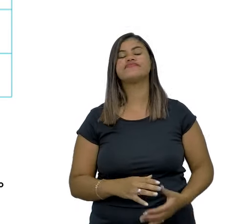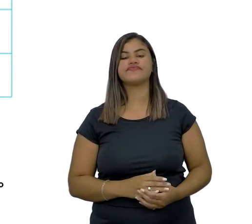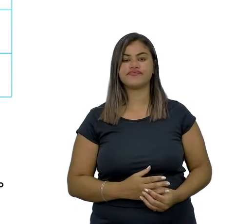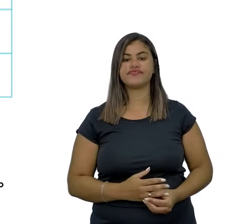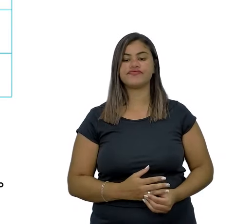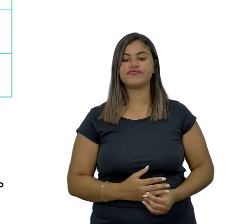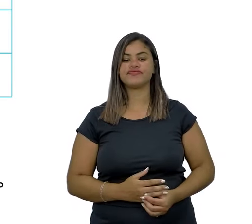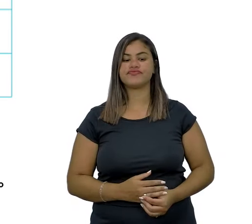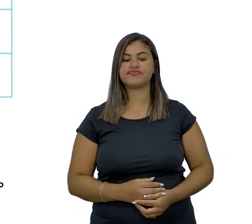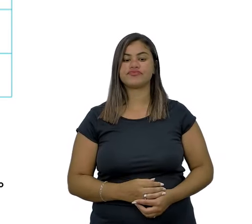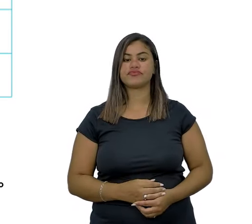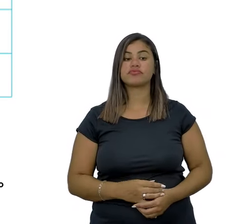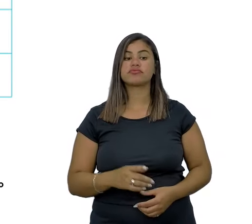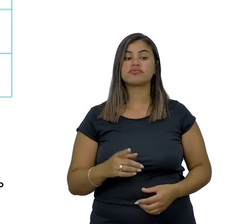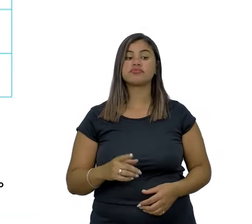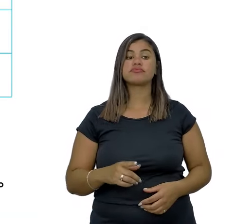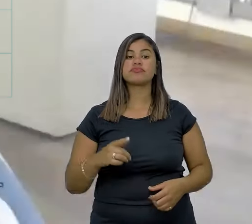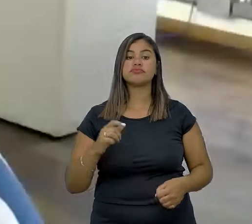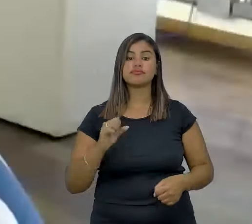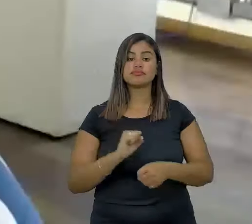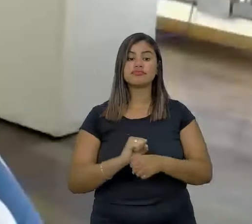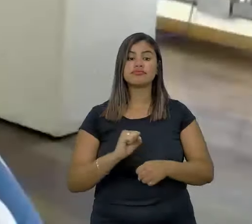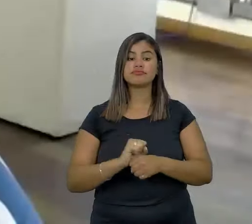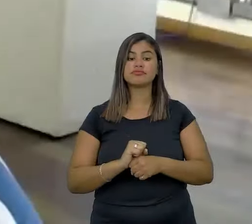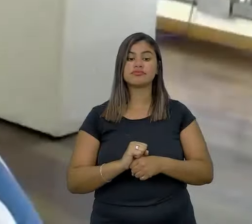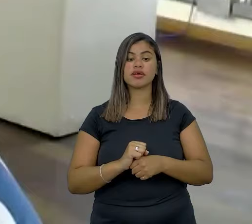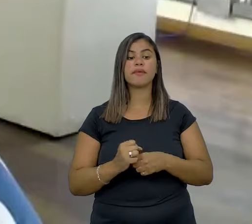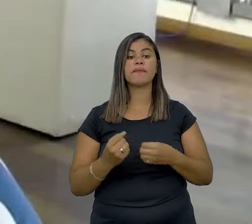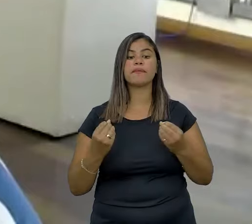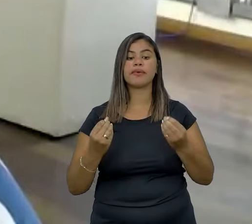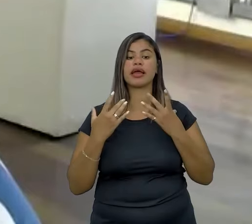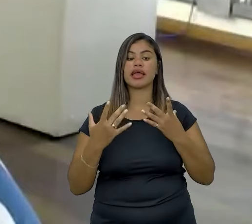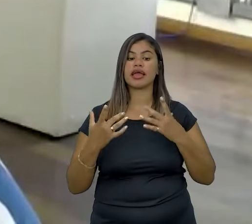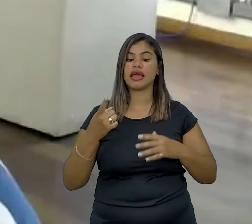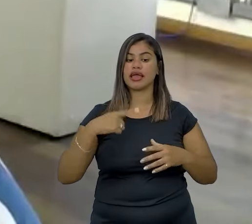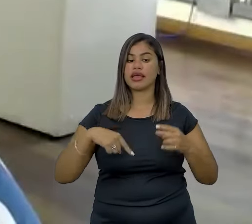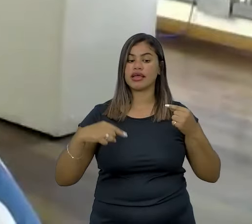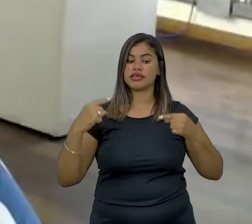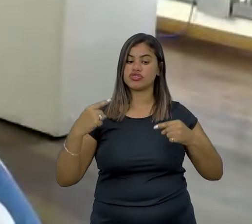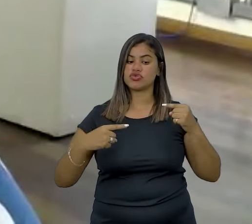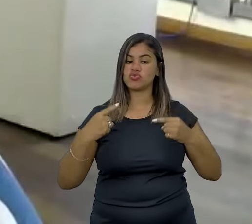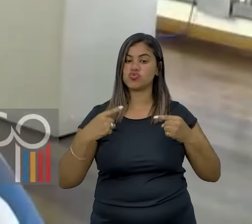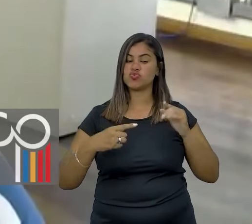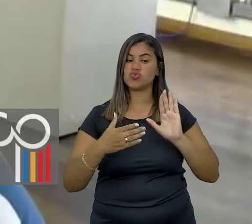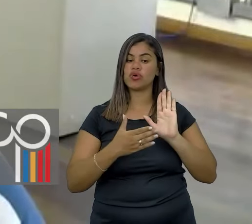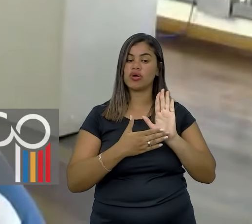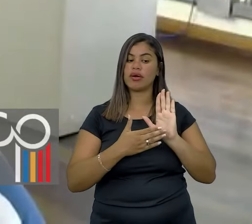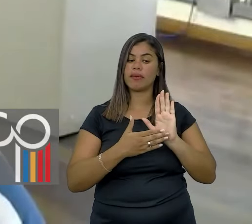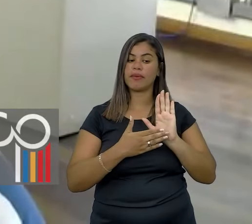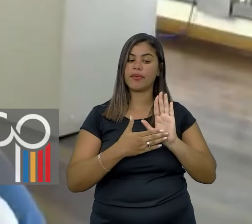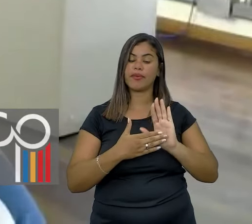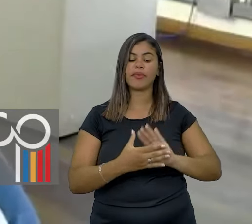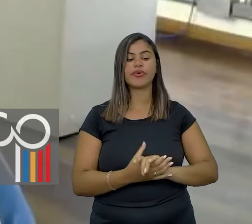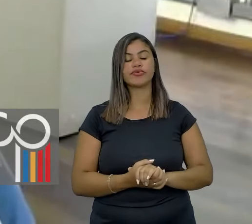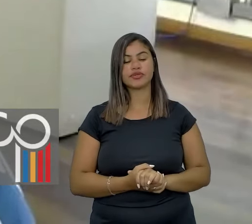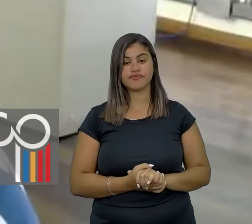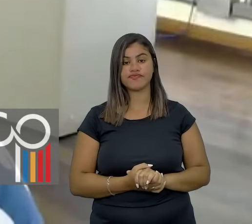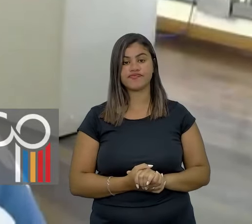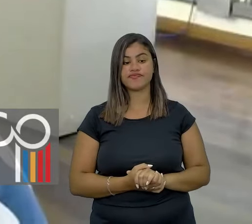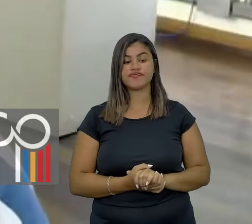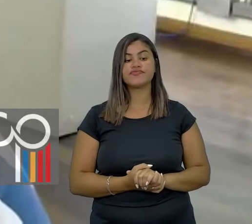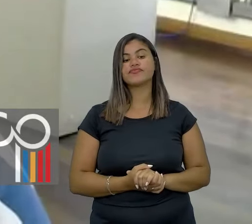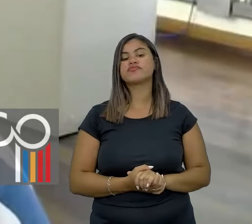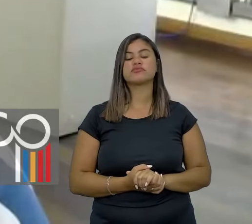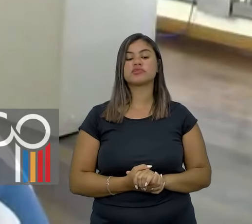aí eu vou pedir para pararem só um pouquinho, para a gente discutir um pouquinho sobre essa proposta, né? E aí a gente tem